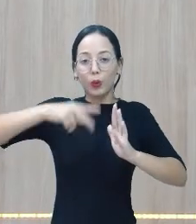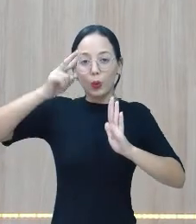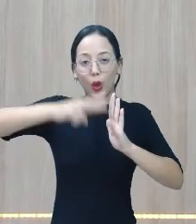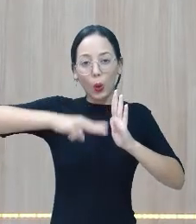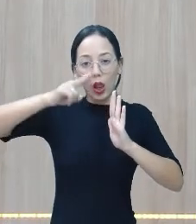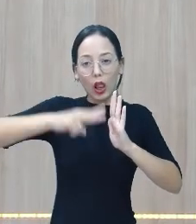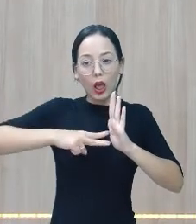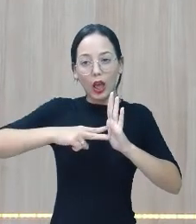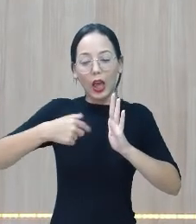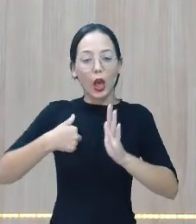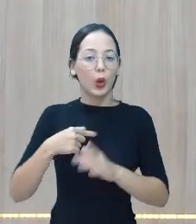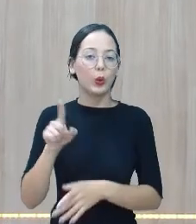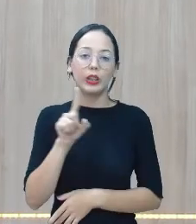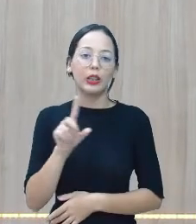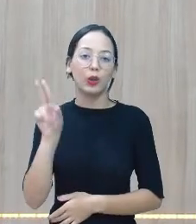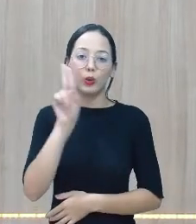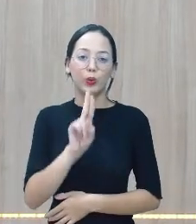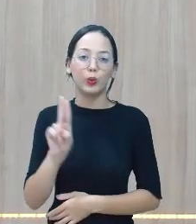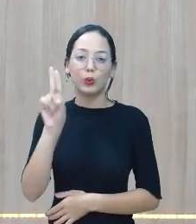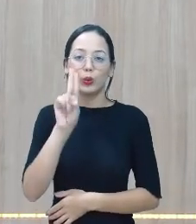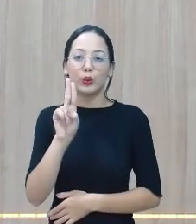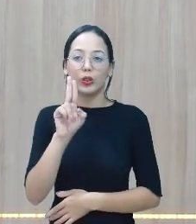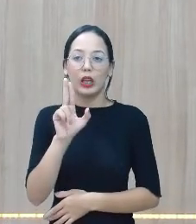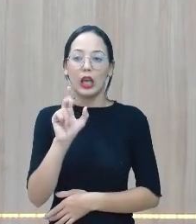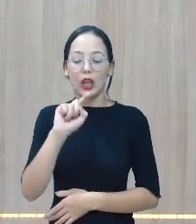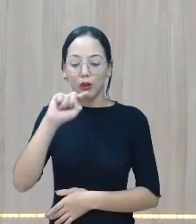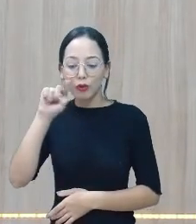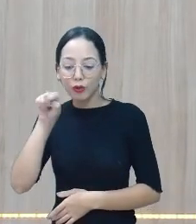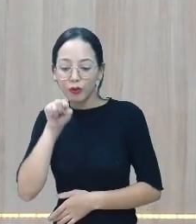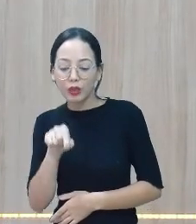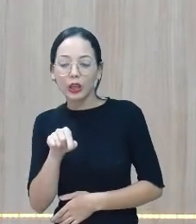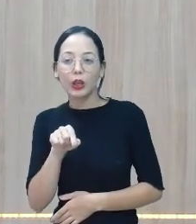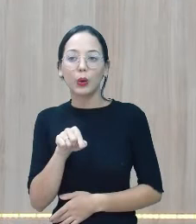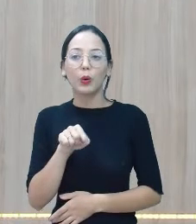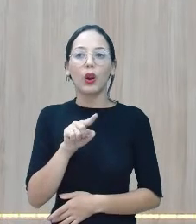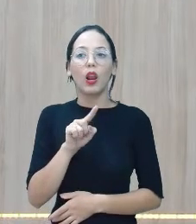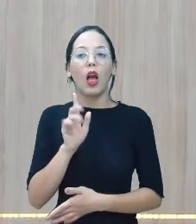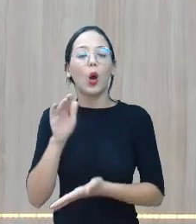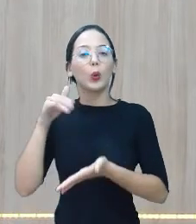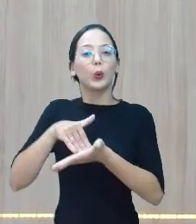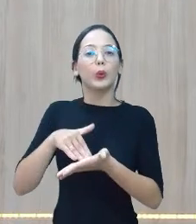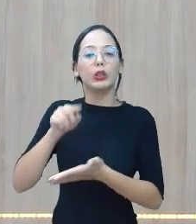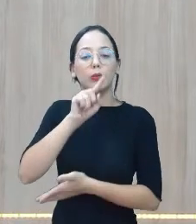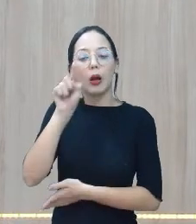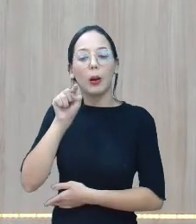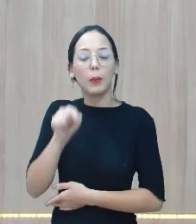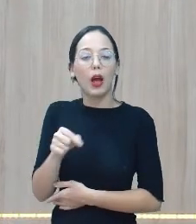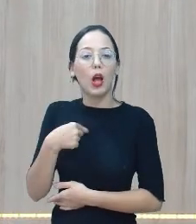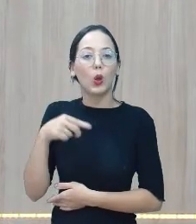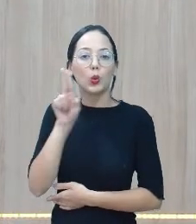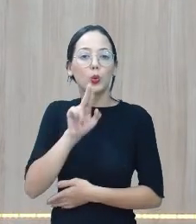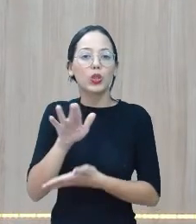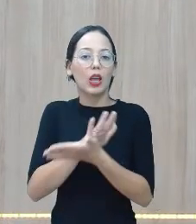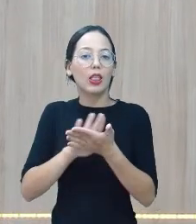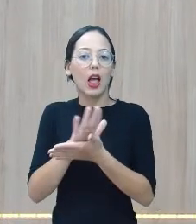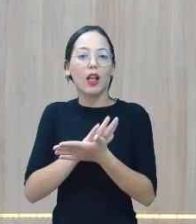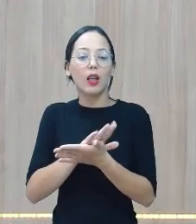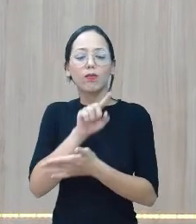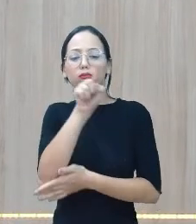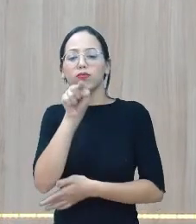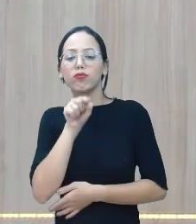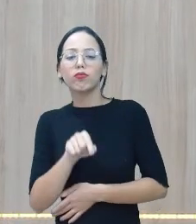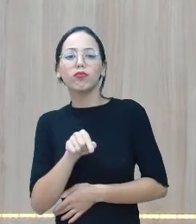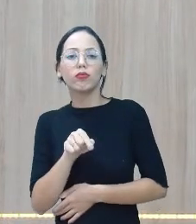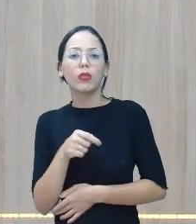vocês, eu não usei as pontuações, ou a última pontuação aqui, ó, interrogação. Ela